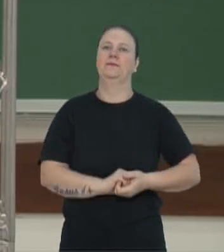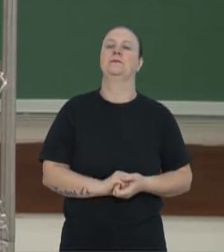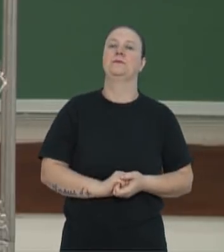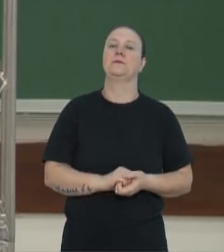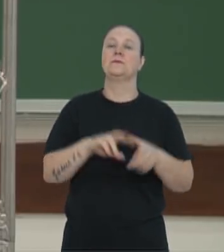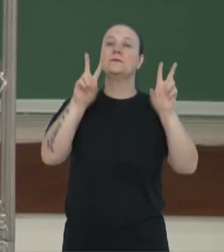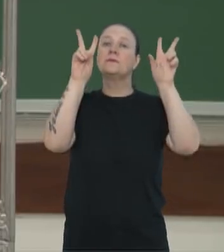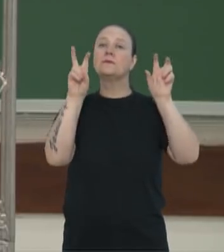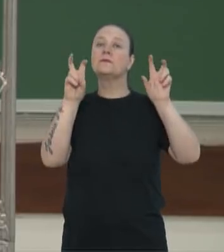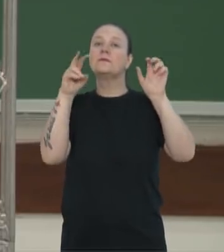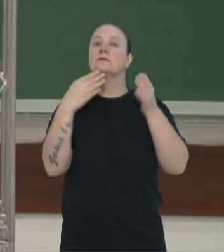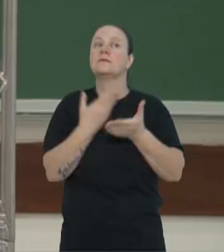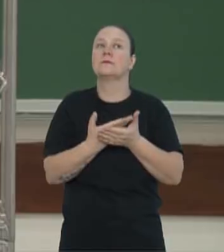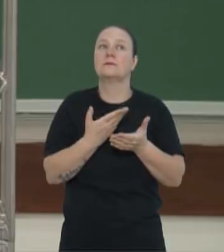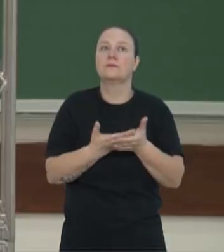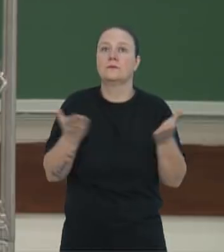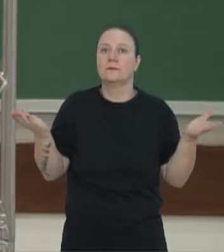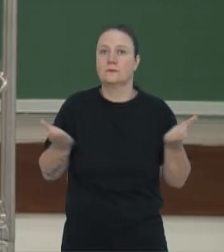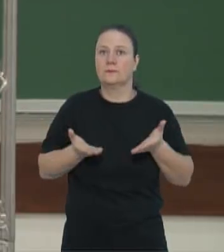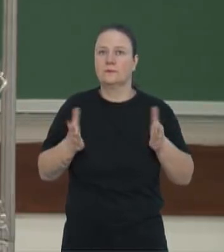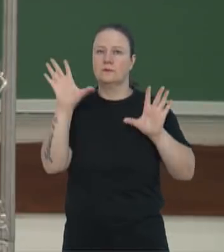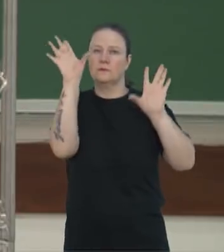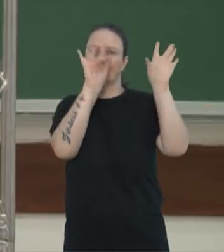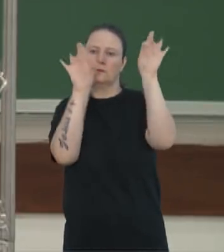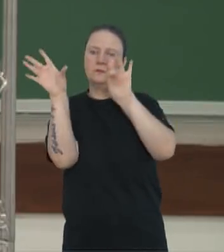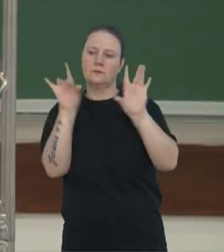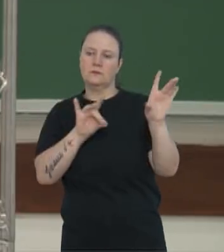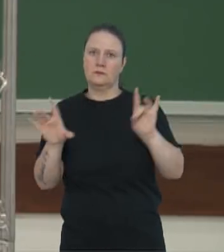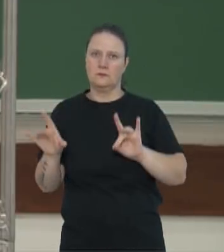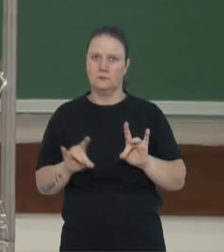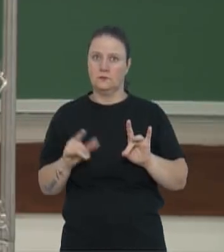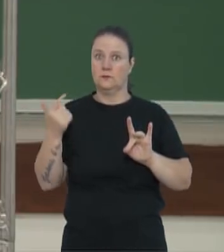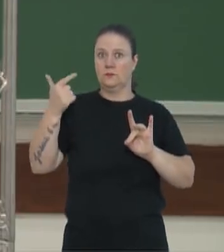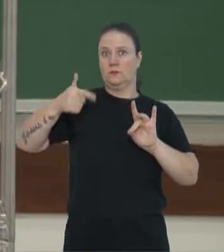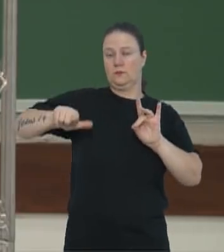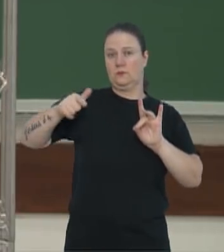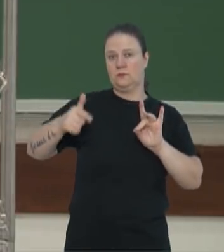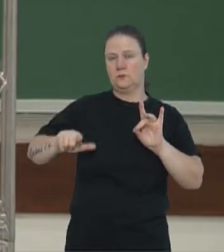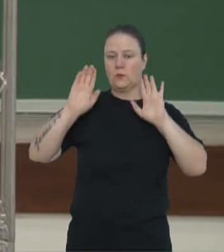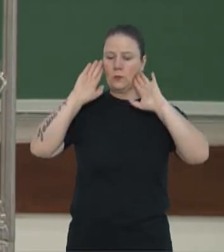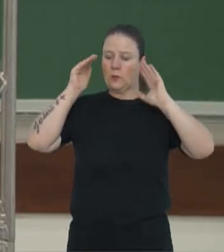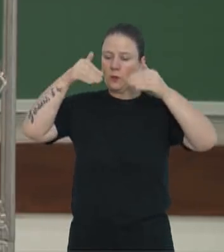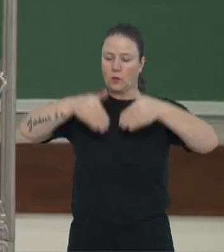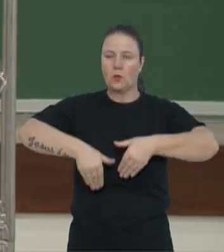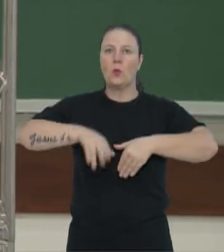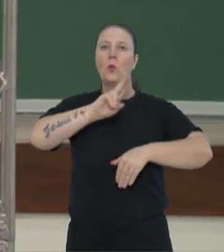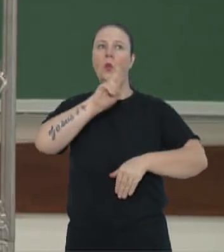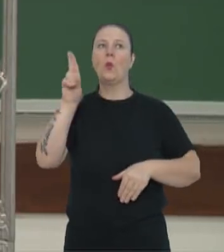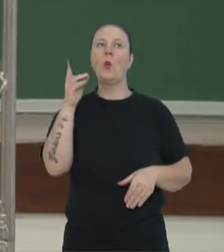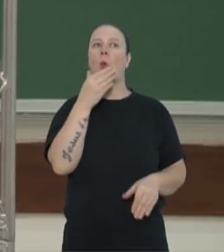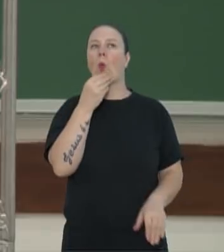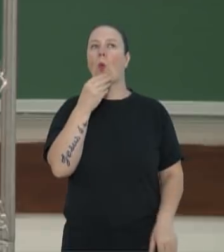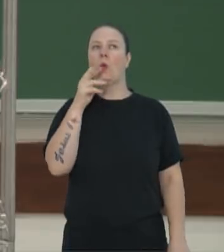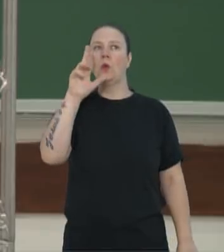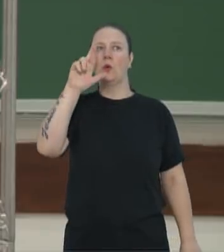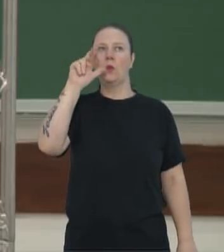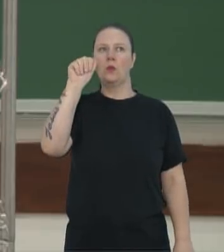de hoje é a colagem tridimensional novamente, e a gente vai focar num artista chamado Hall